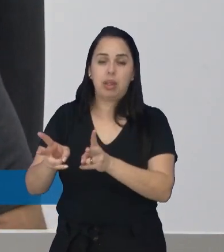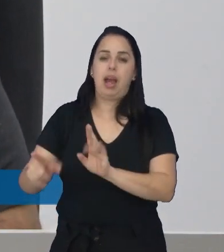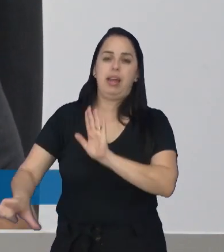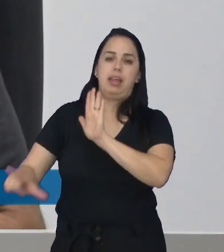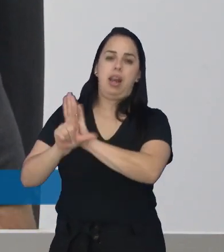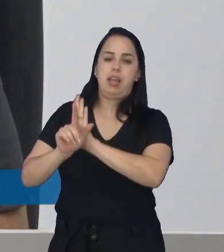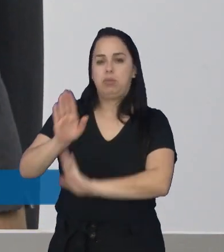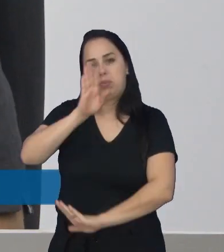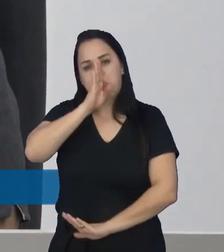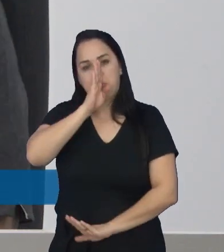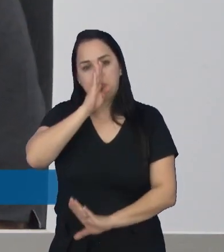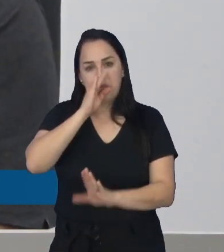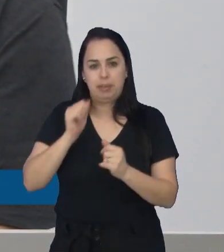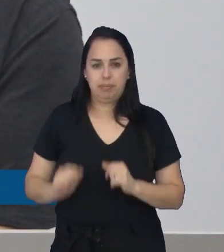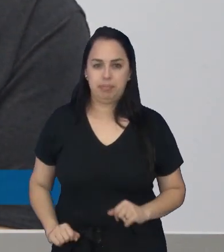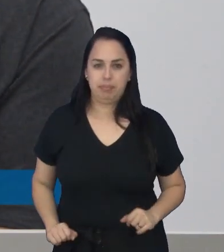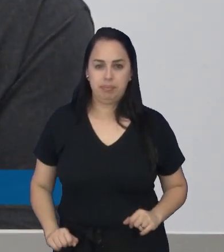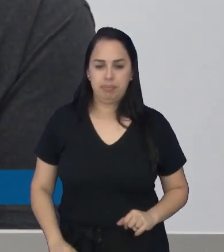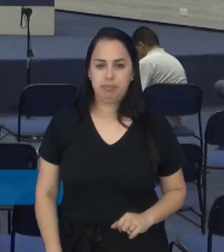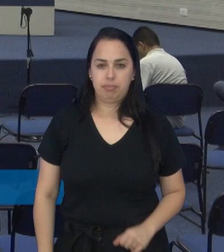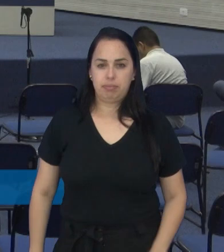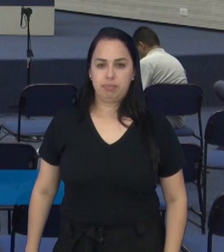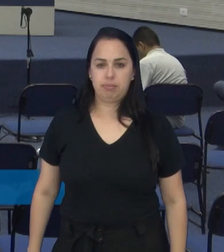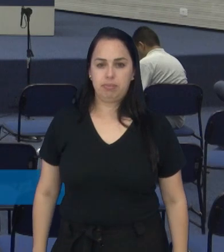e fica muito claro